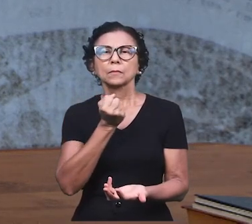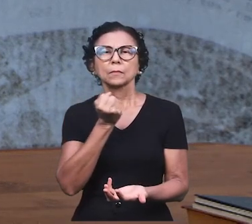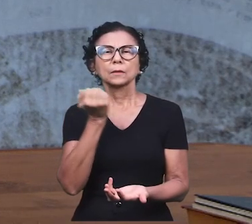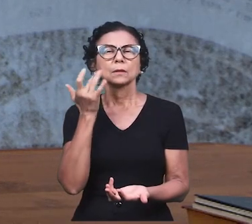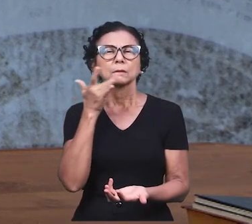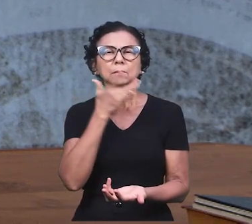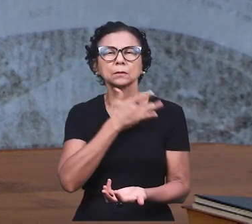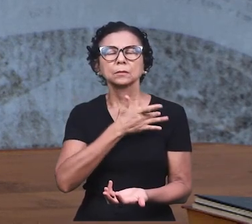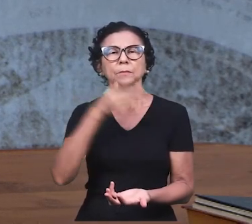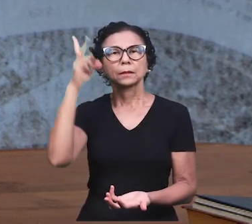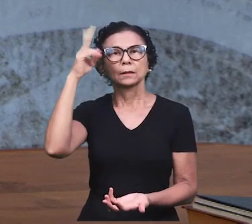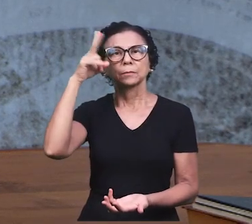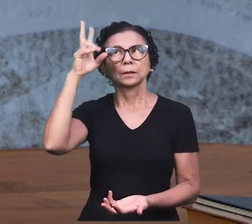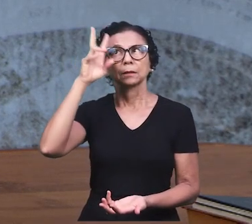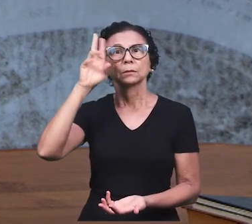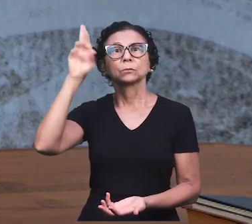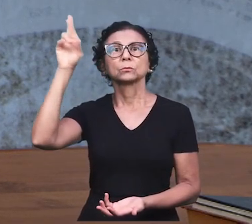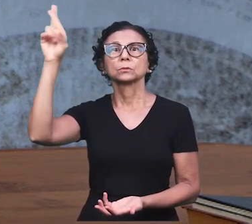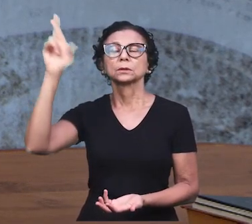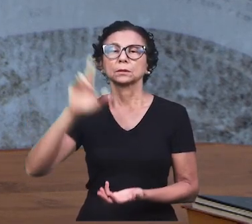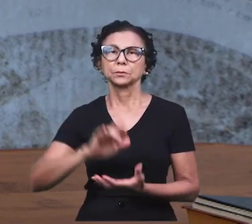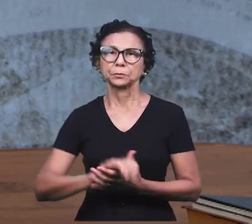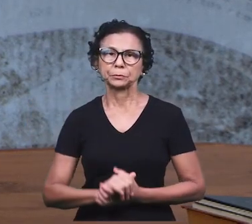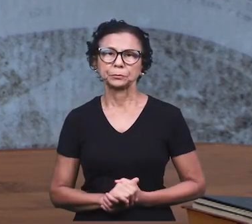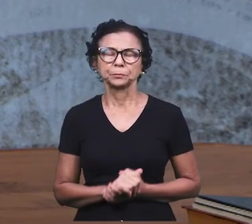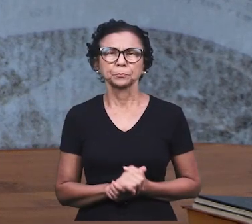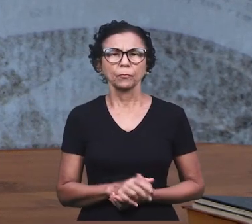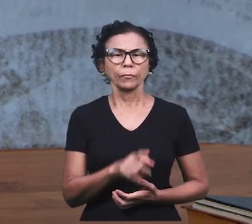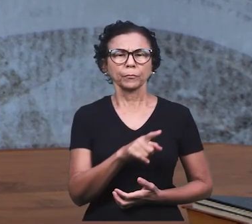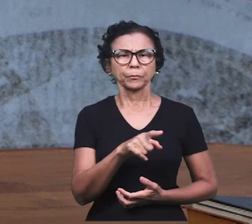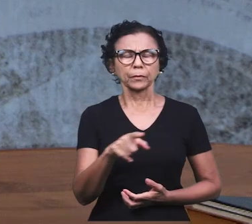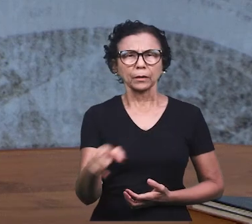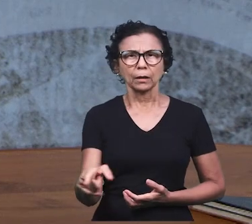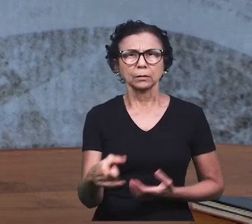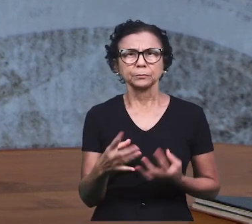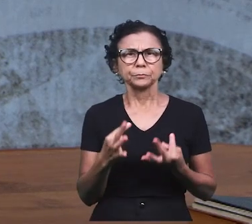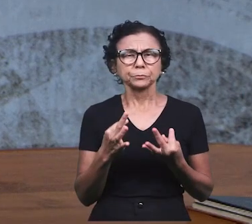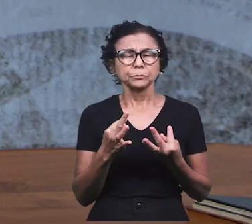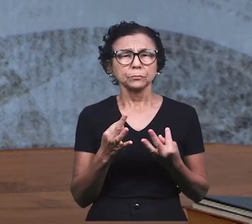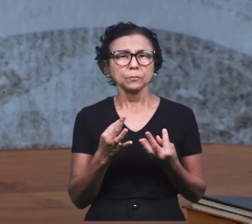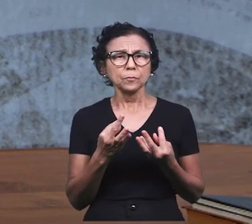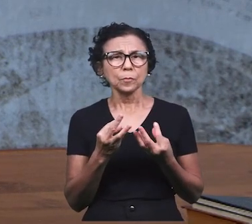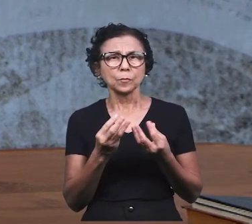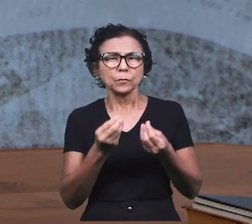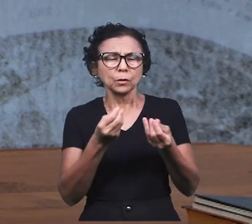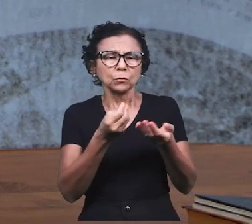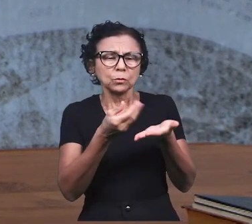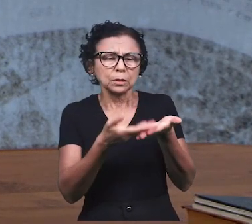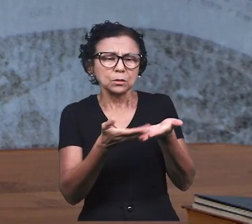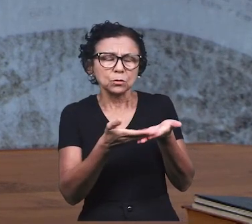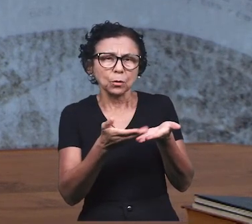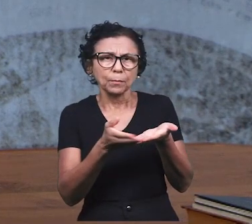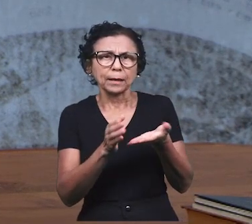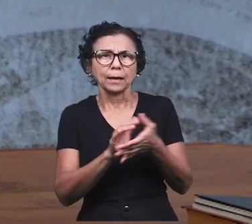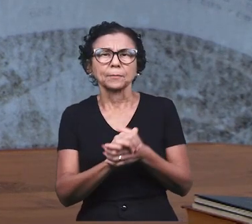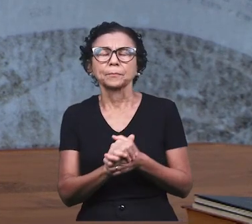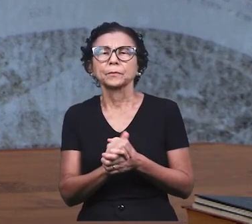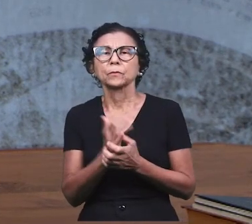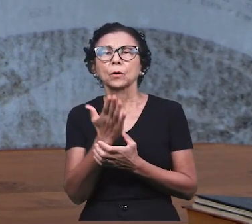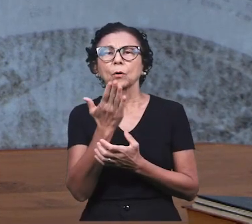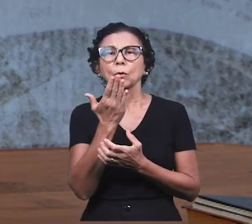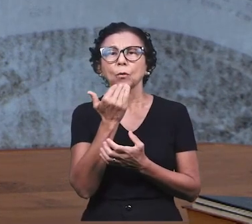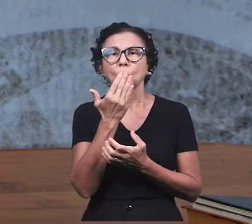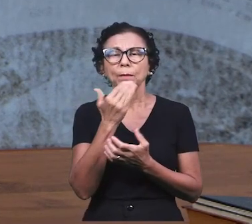memorial ao Senhor. E o restante dela comerão Arão e seus filhos. Asmo se comerá no